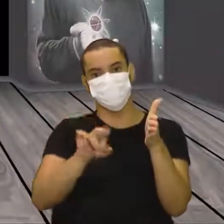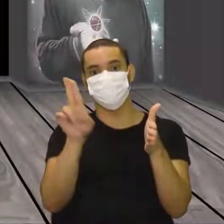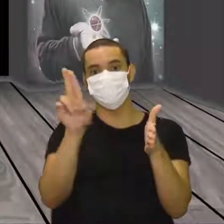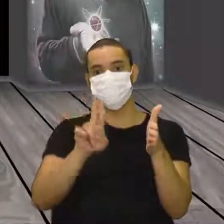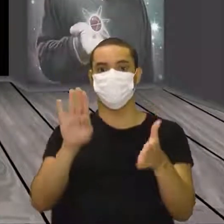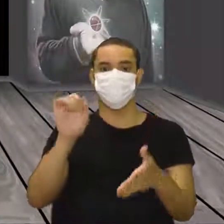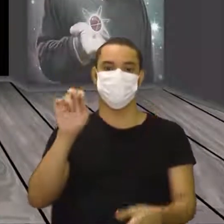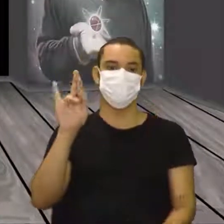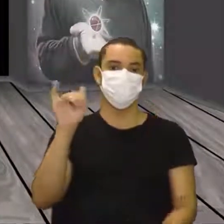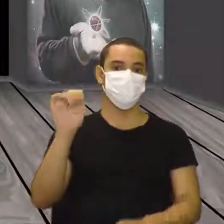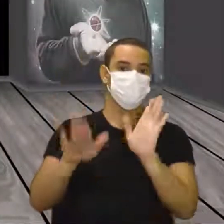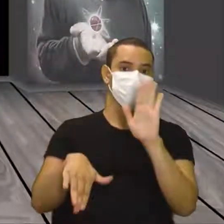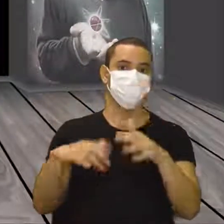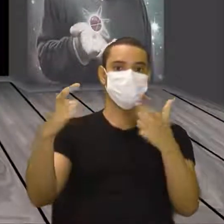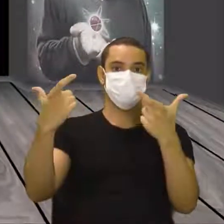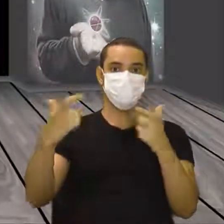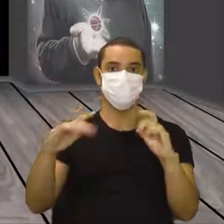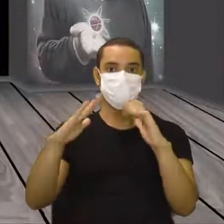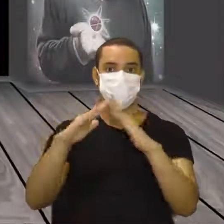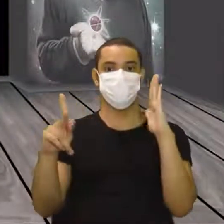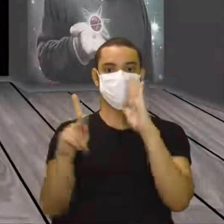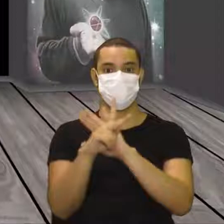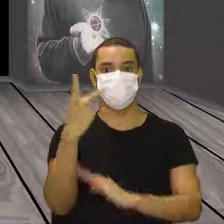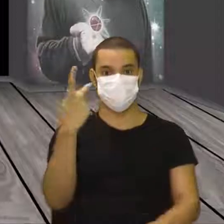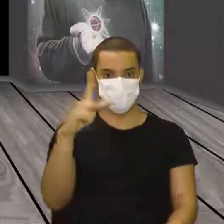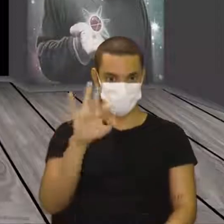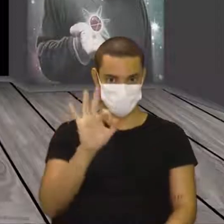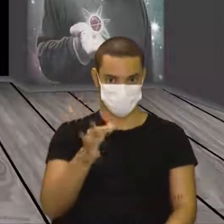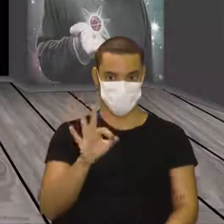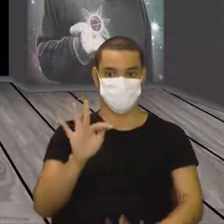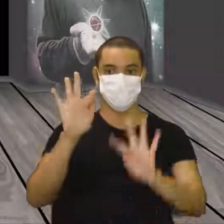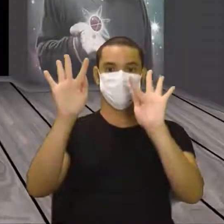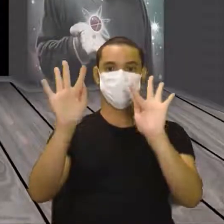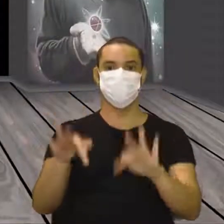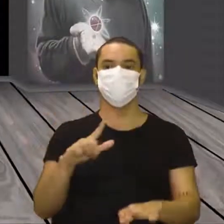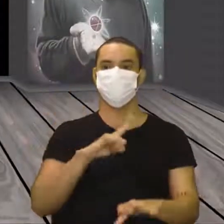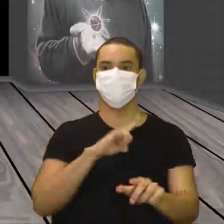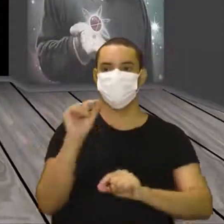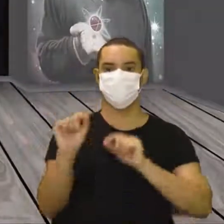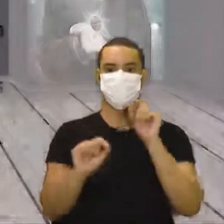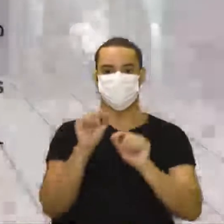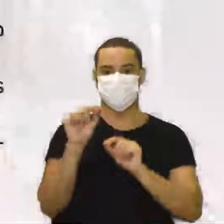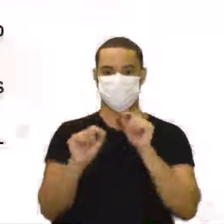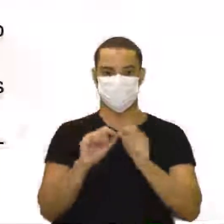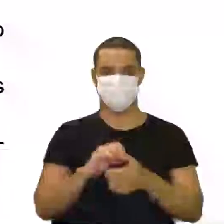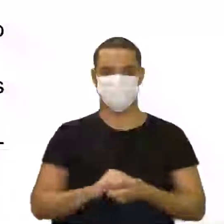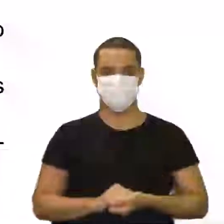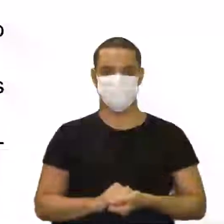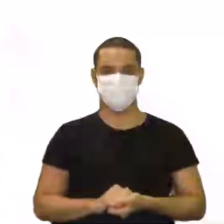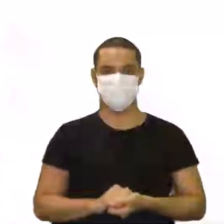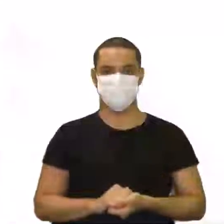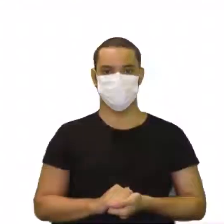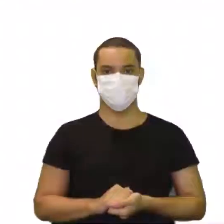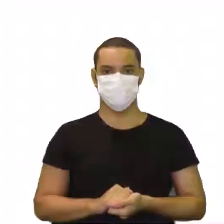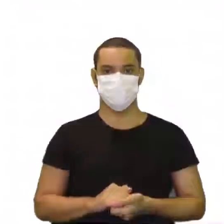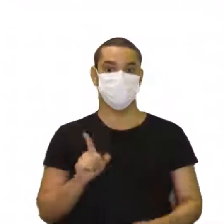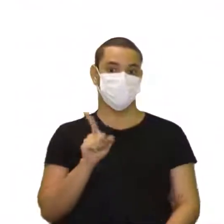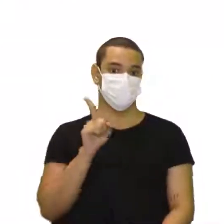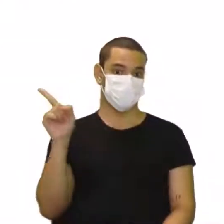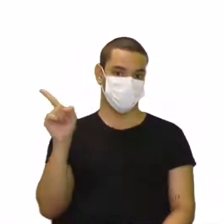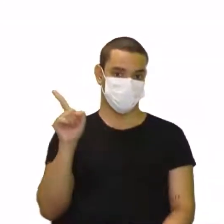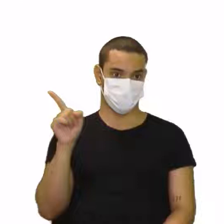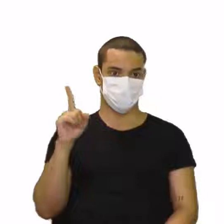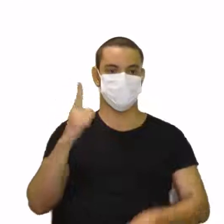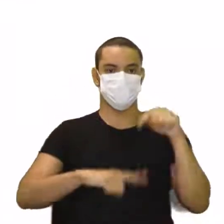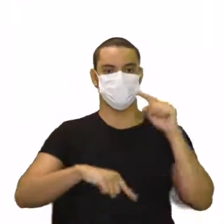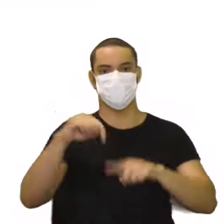dependendo de onde você mora, certo? E para finalizar, nós temos o quê? Vamos lá, gente? nós temos aí